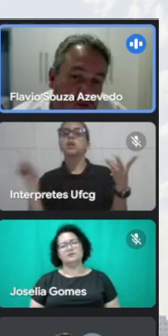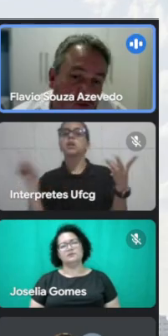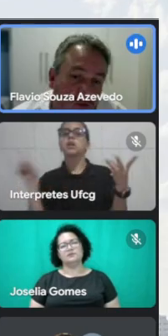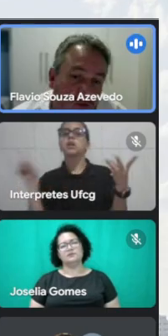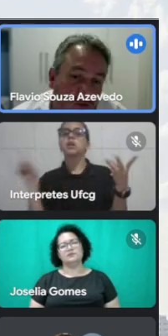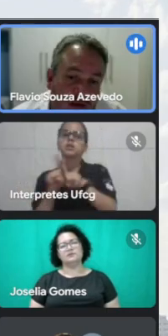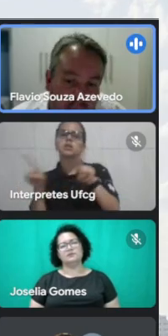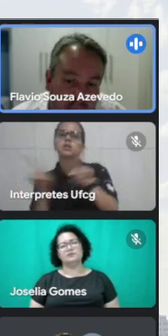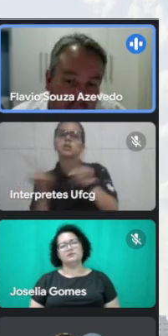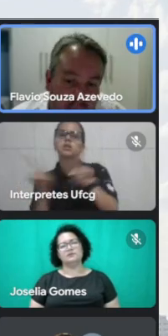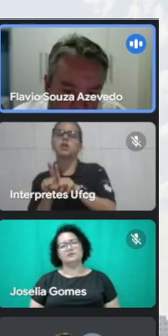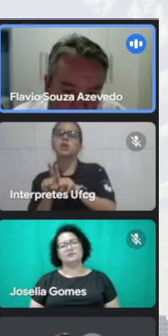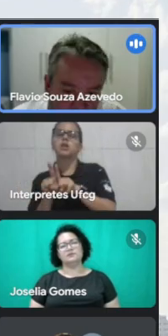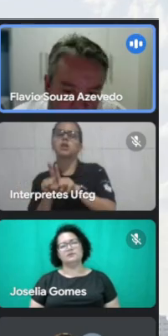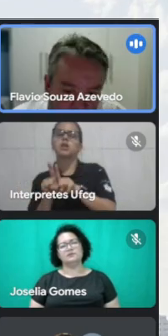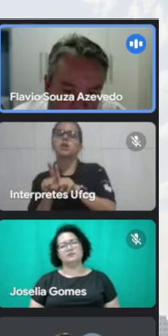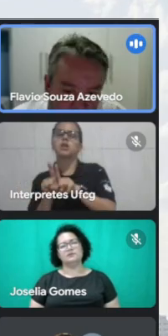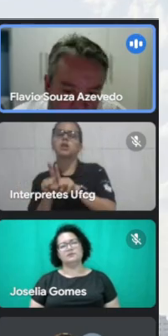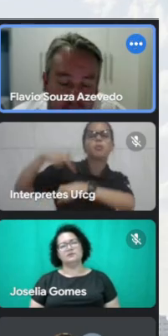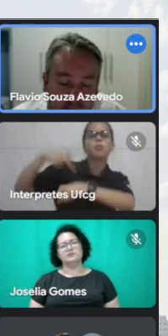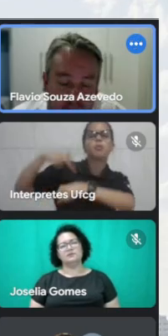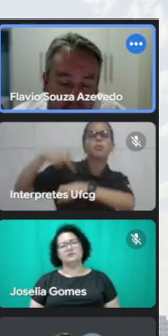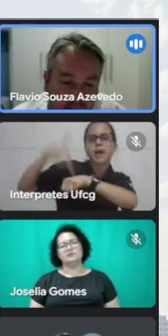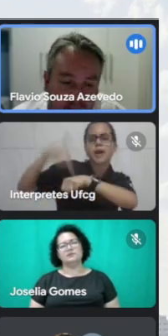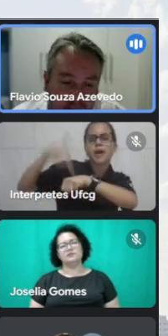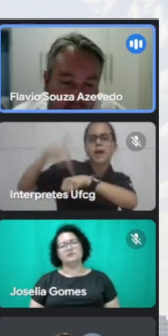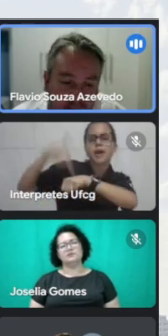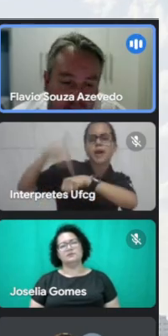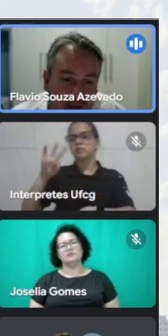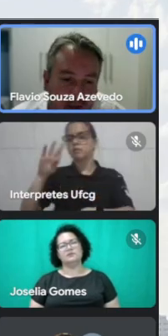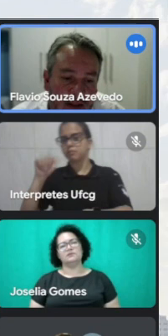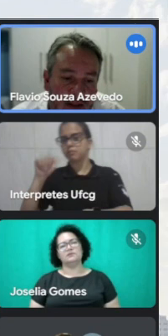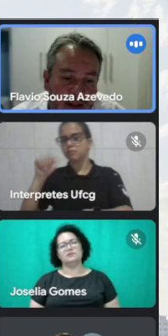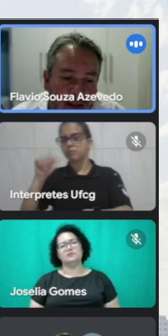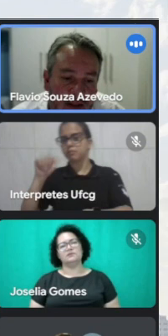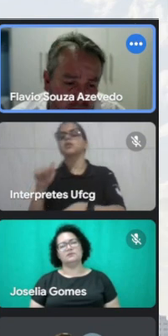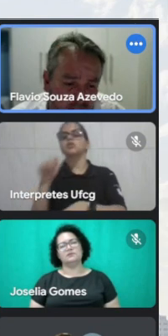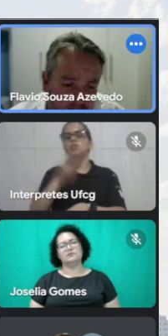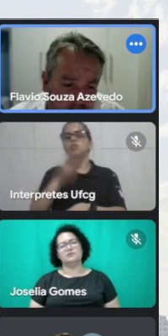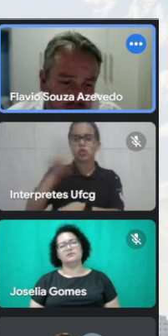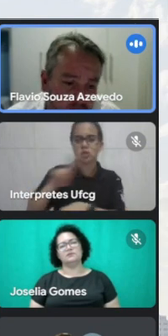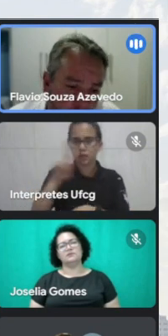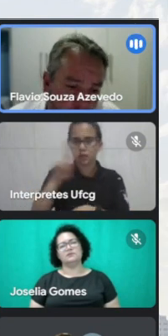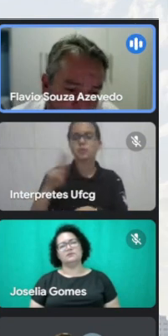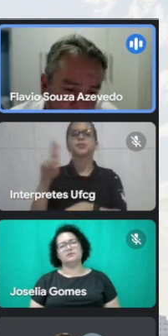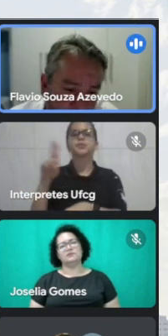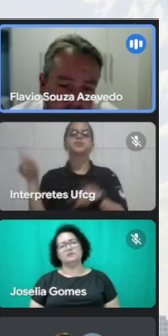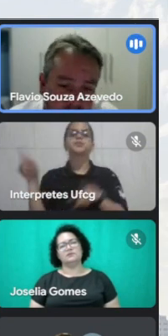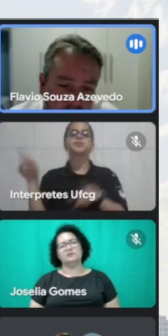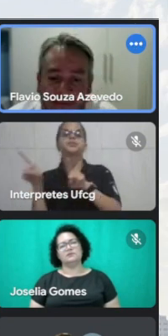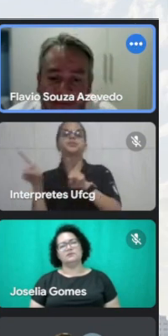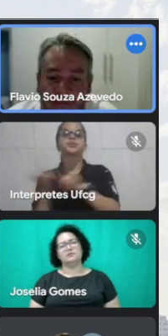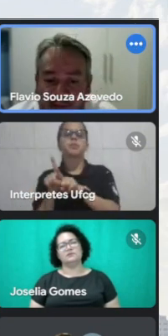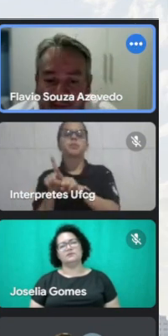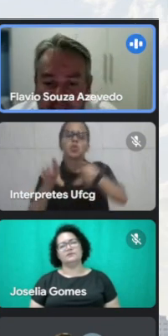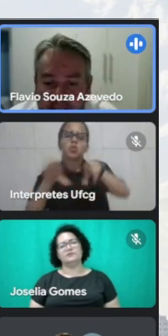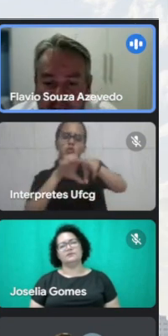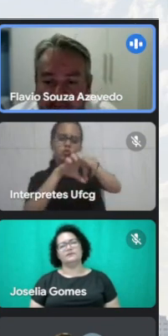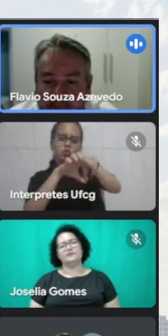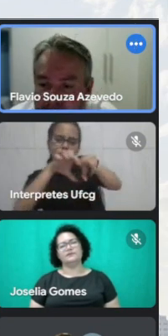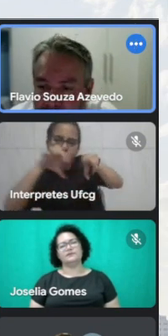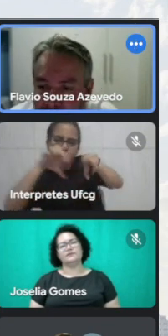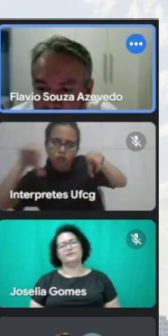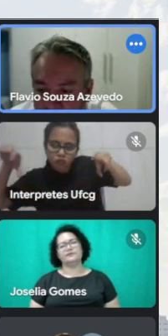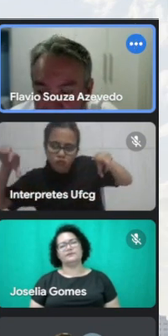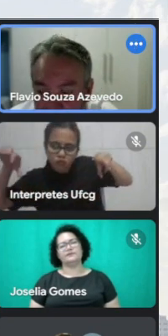do substrato, que é brita, né, brita com diferentes granulometrias, as tubulações.